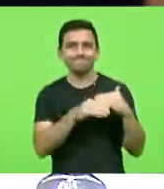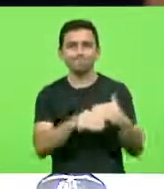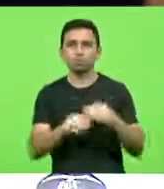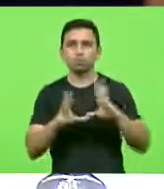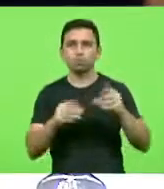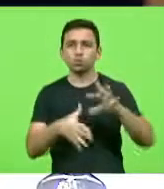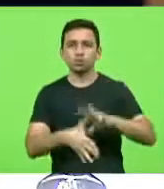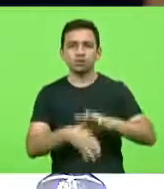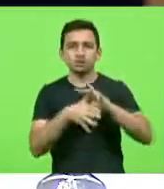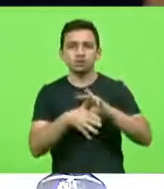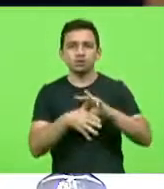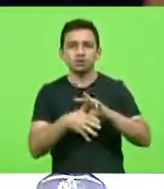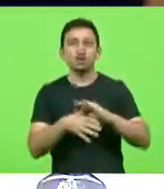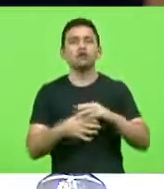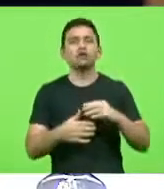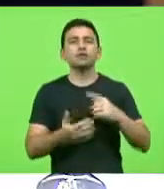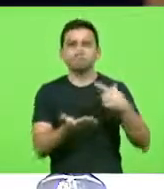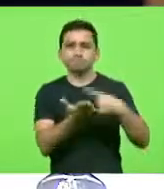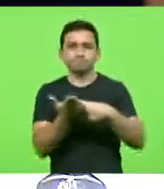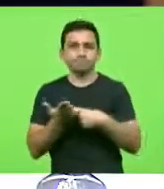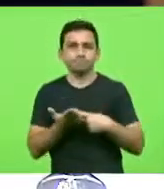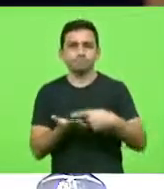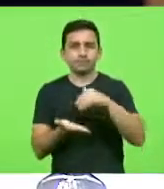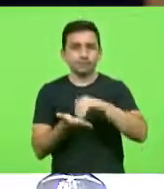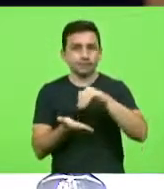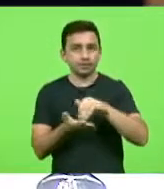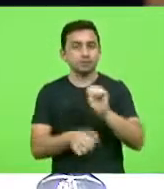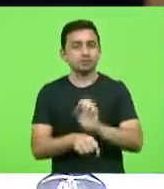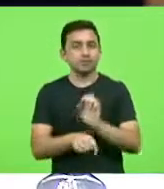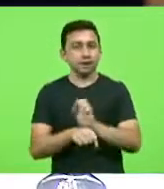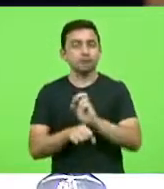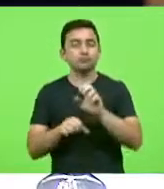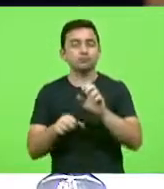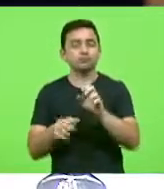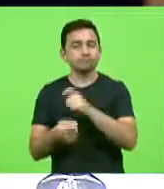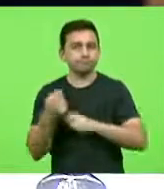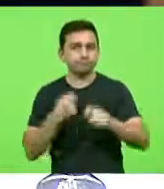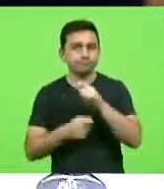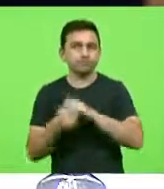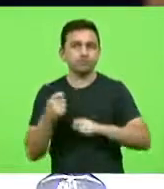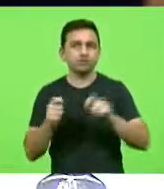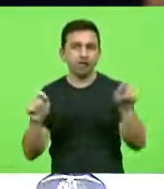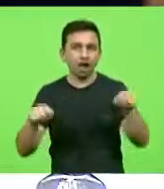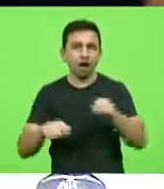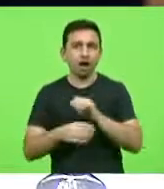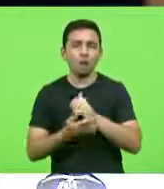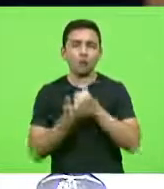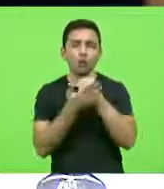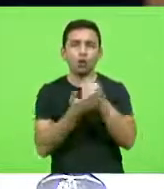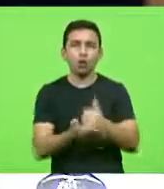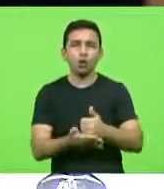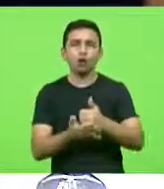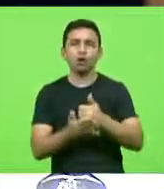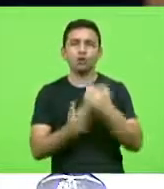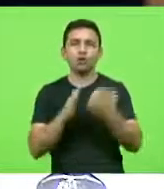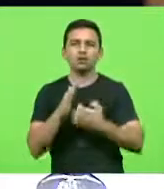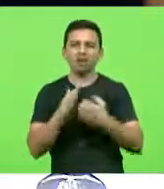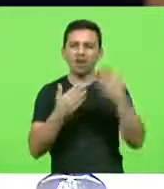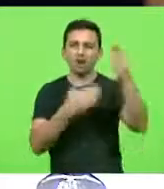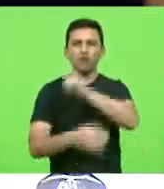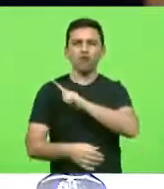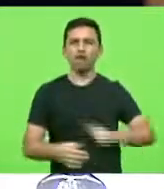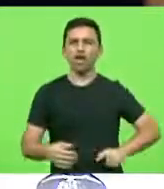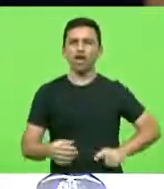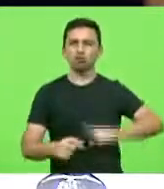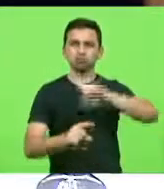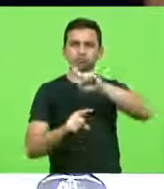líderes, consensuado com o secretário de Estado da Fazenda, para que pudesse beneficiar ainda mais os empresários. O governo vetou, prejudicou